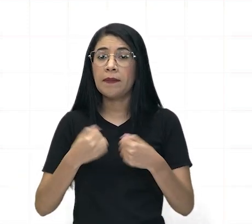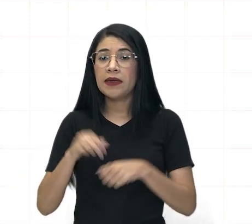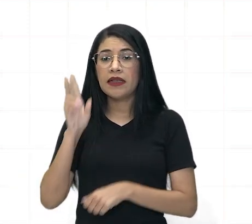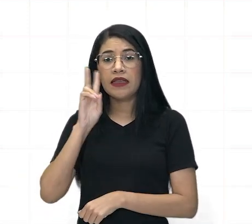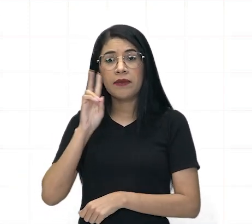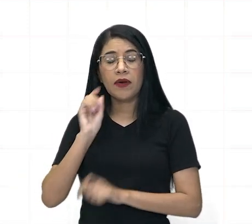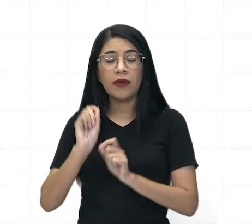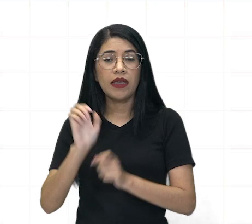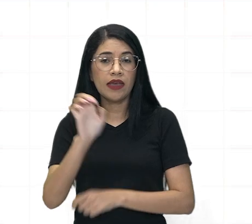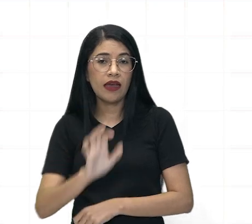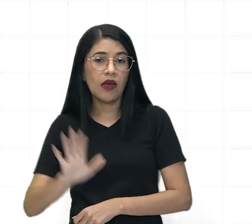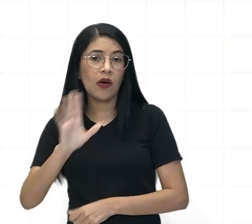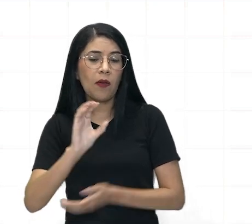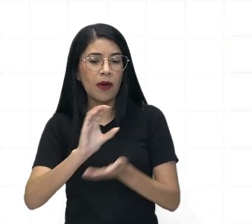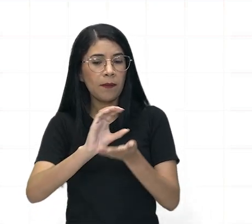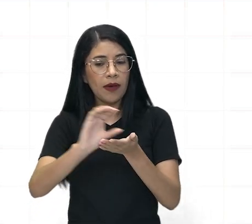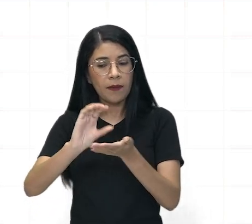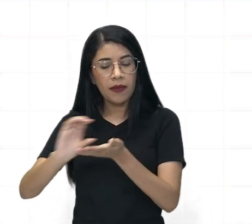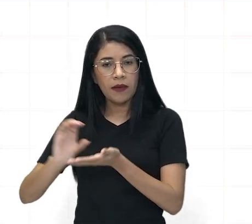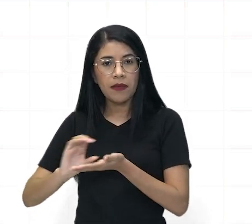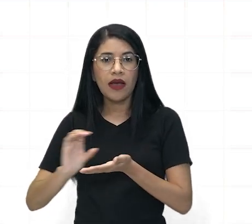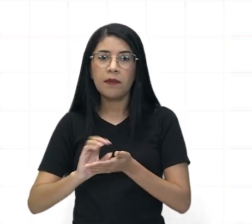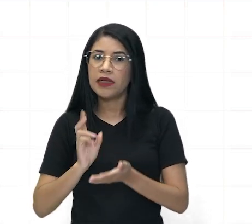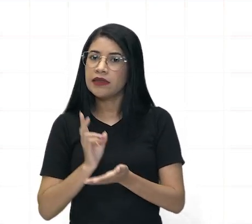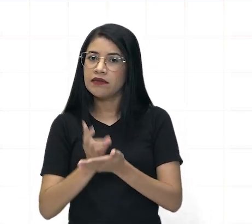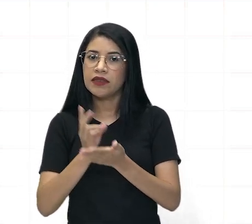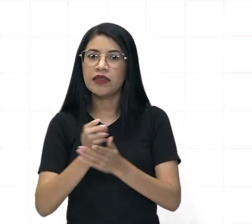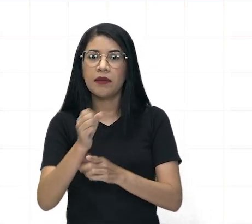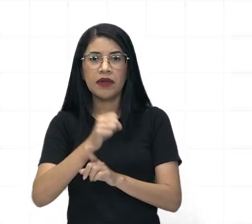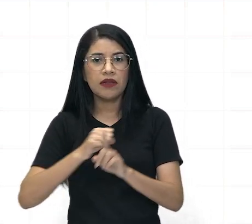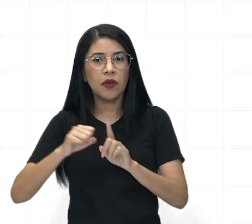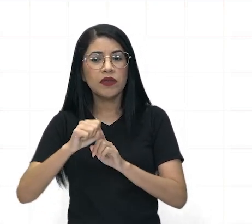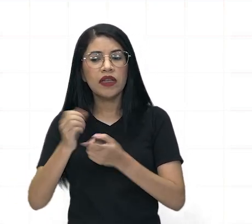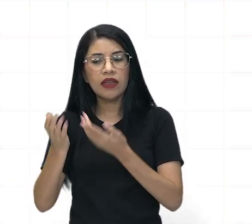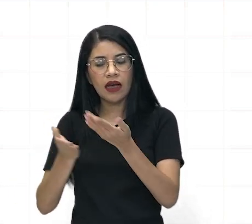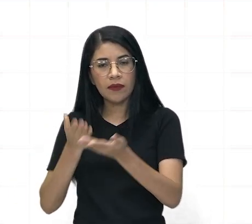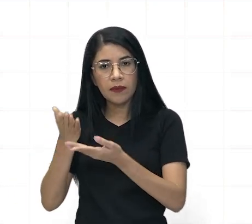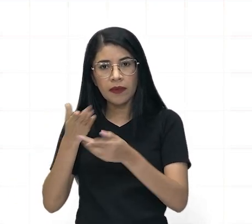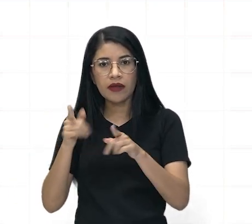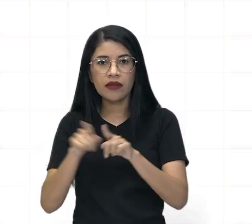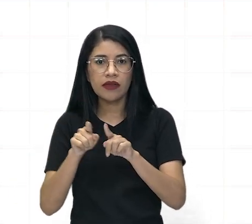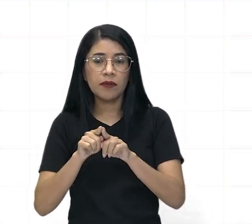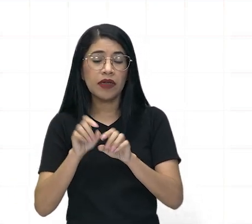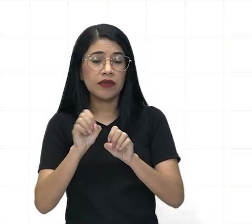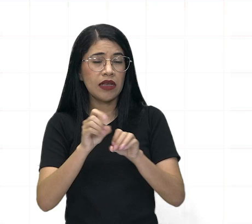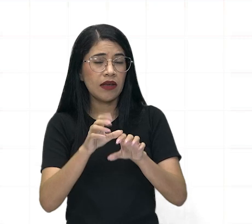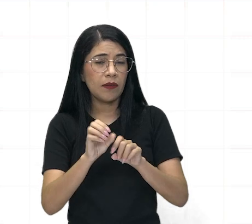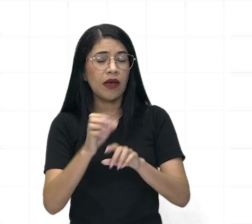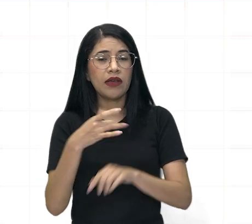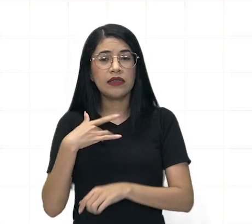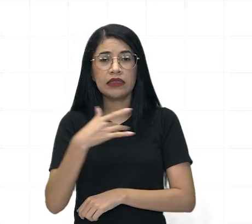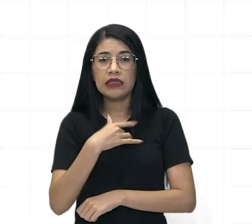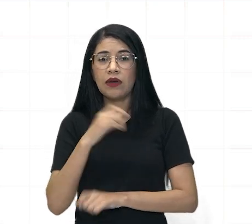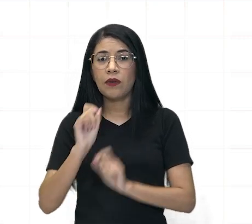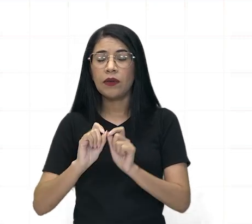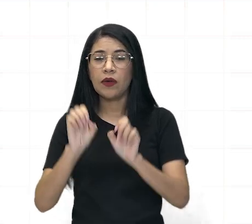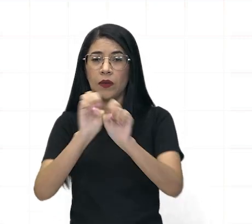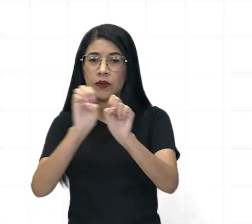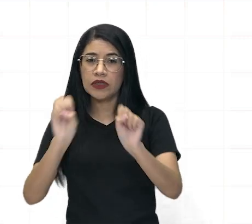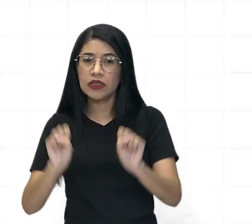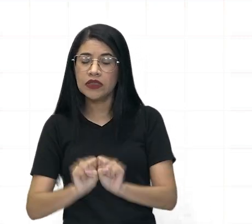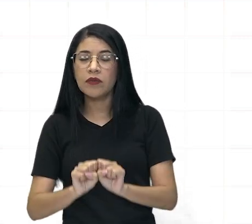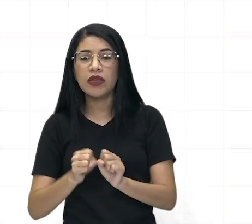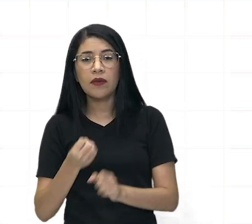investe muito em serviços sociais, tá? Incluindo educação e saúde, com sistemas de bem-estar social que